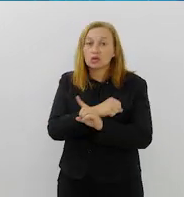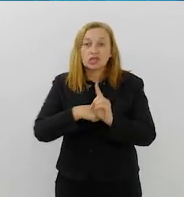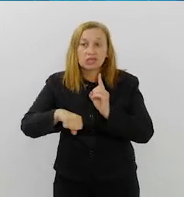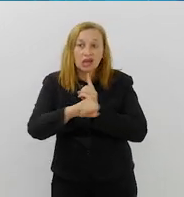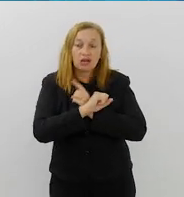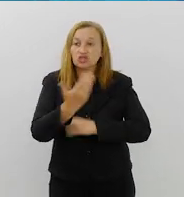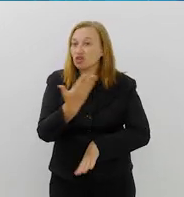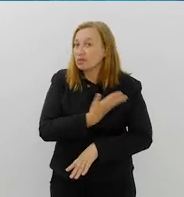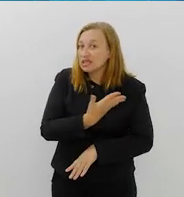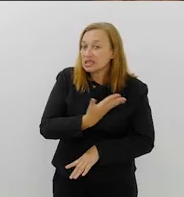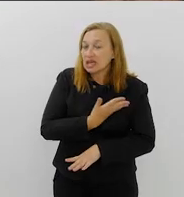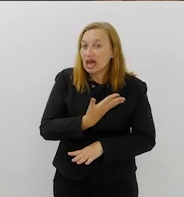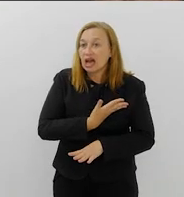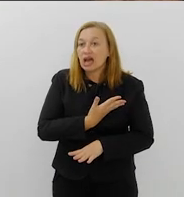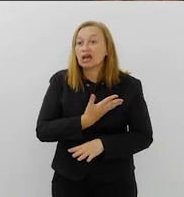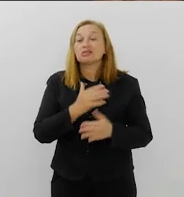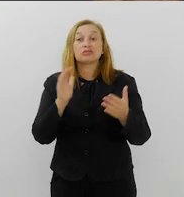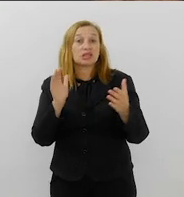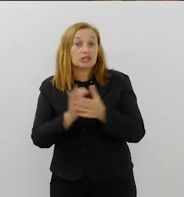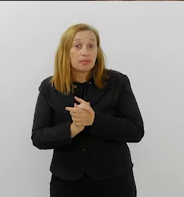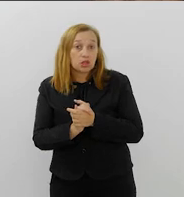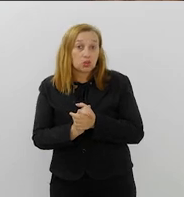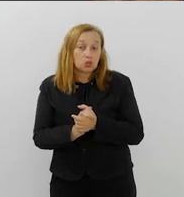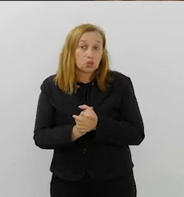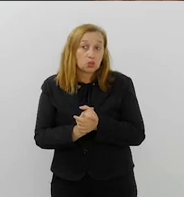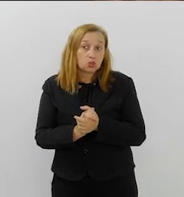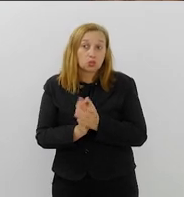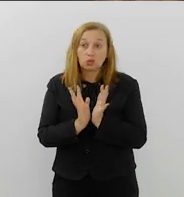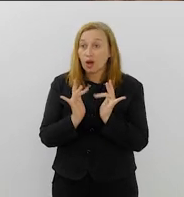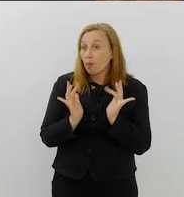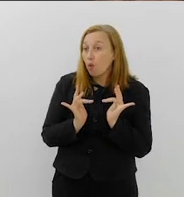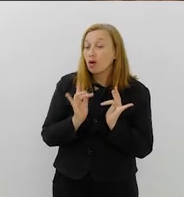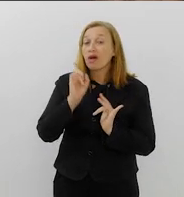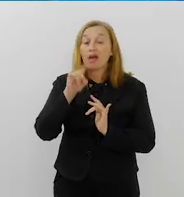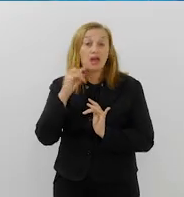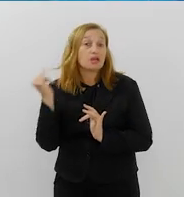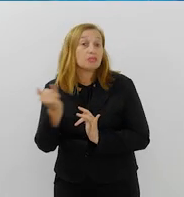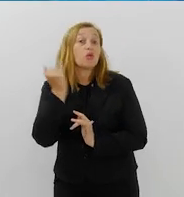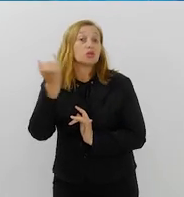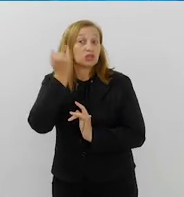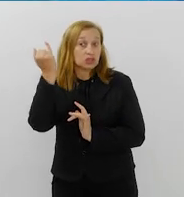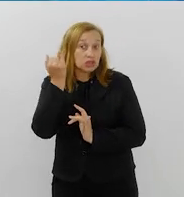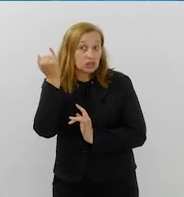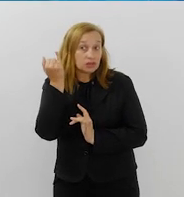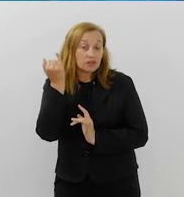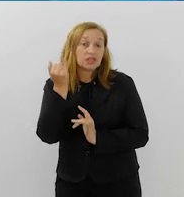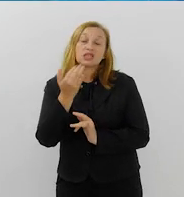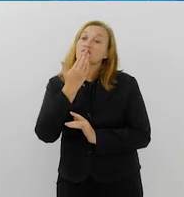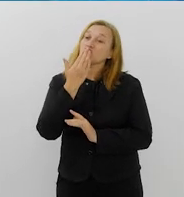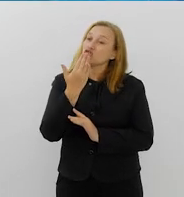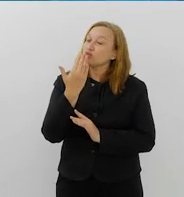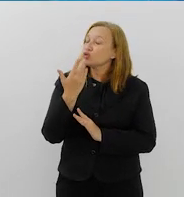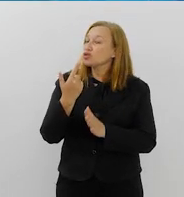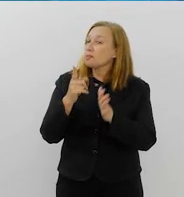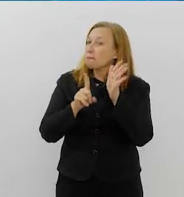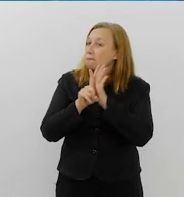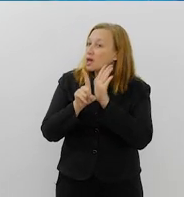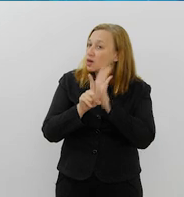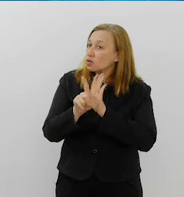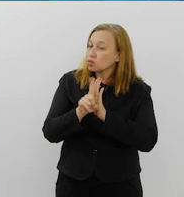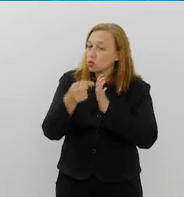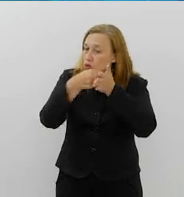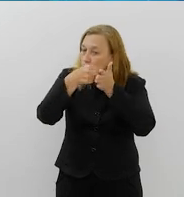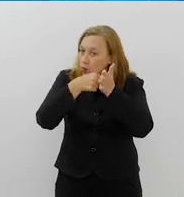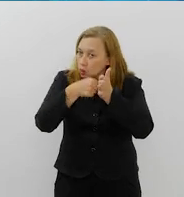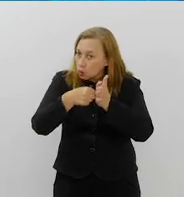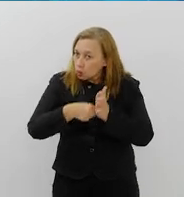relações sociais, de amizade, das relações conjugais. Então, é sempre importante fazer esse tipo de